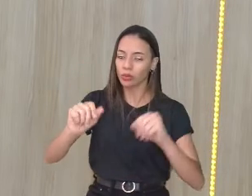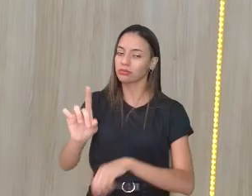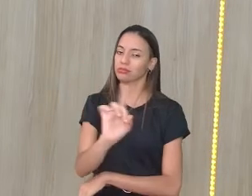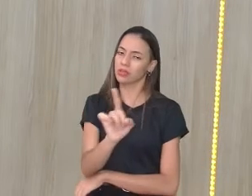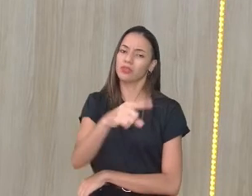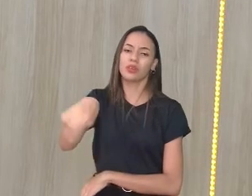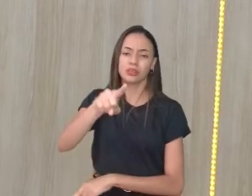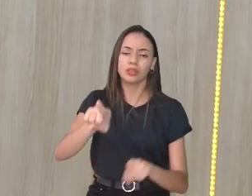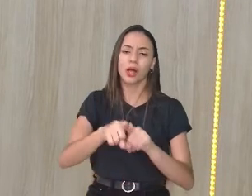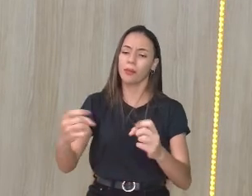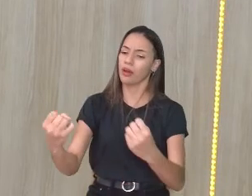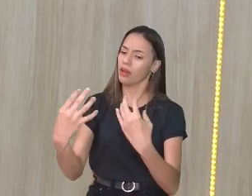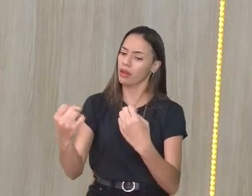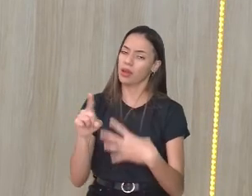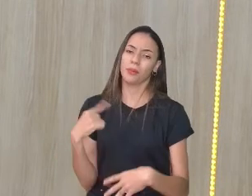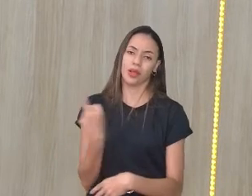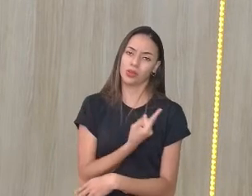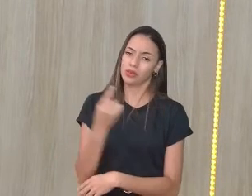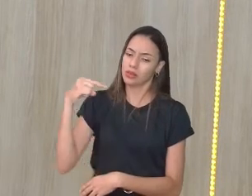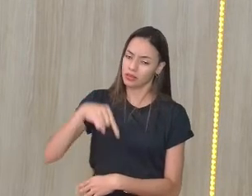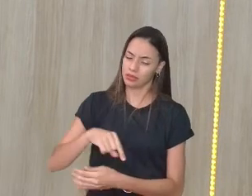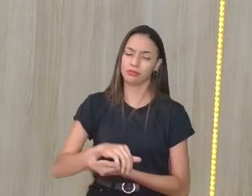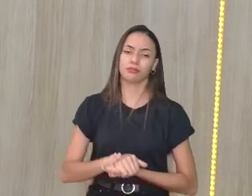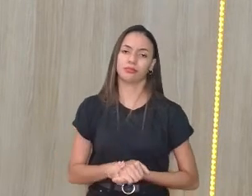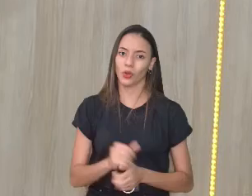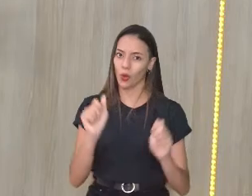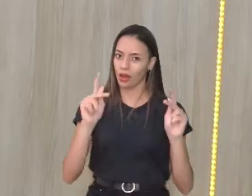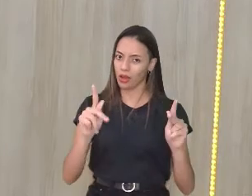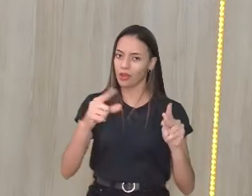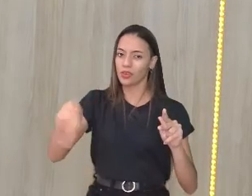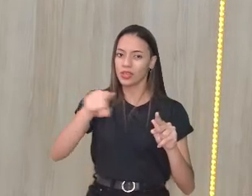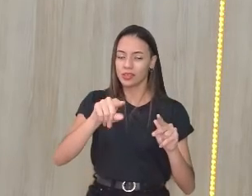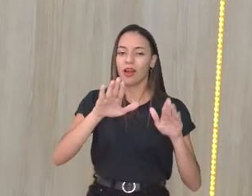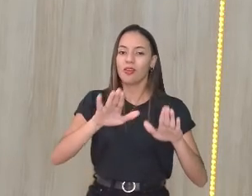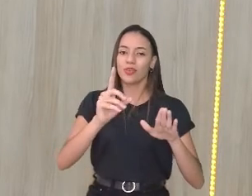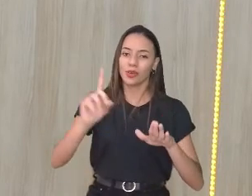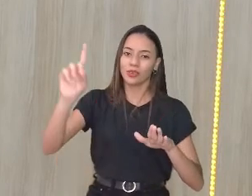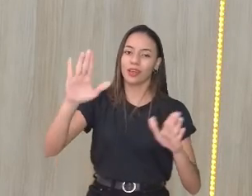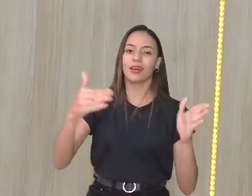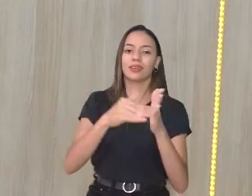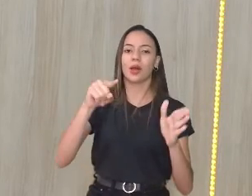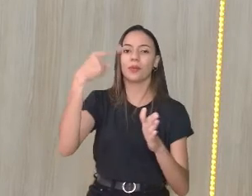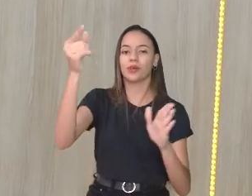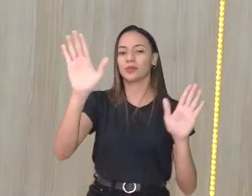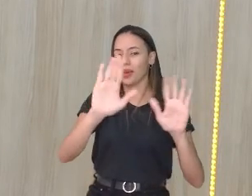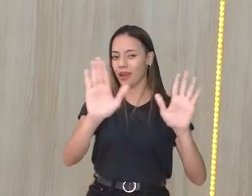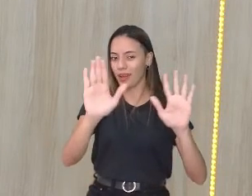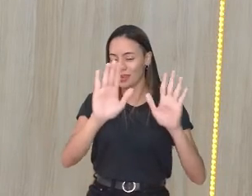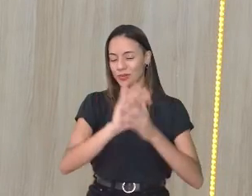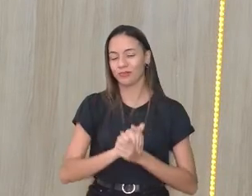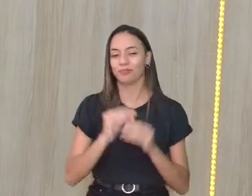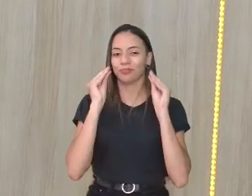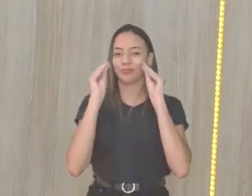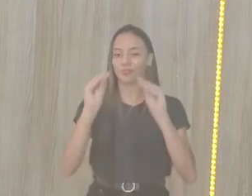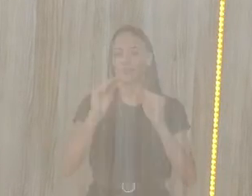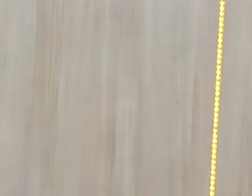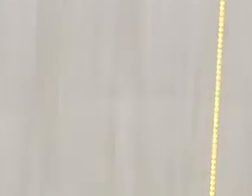ensinam bastante também pra gente. Não é verdade? Com certeza. Então tá certo. Fiquem com Deus, gente. Até a próxima aula, ó. Beijo.